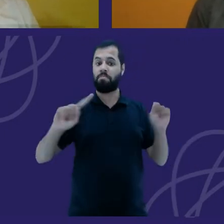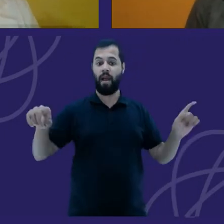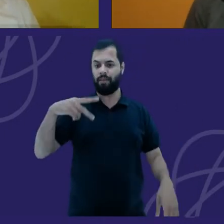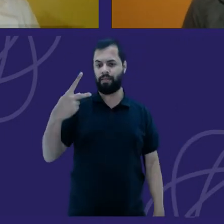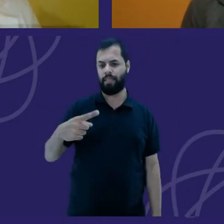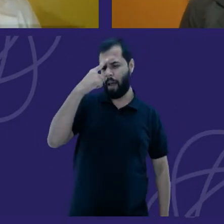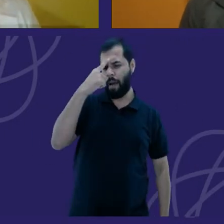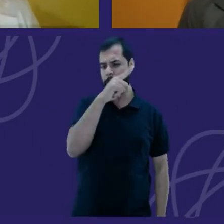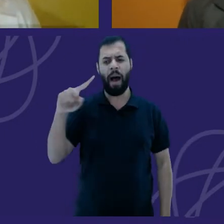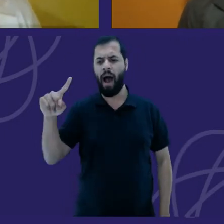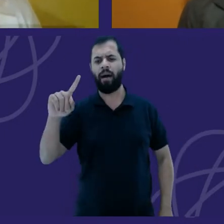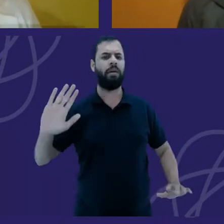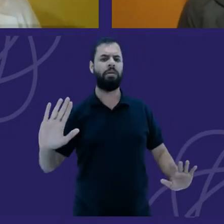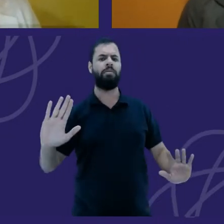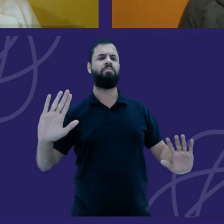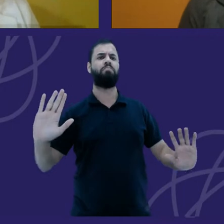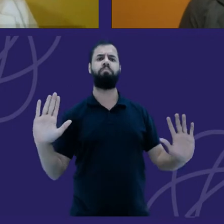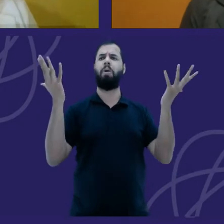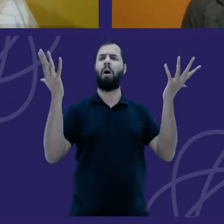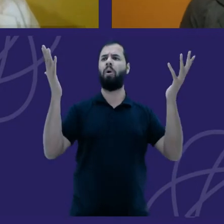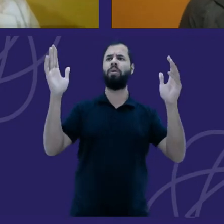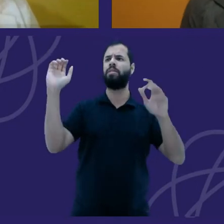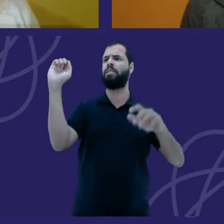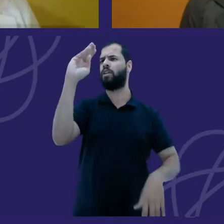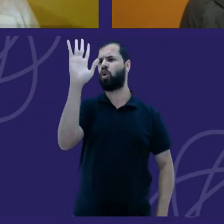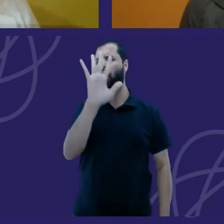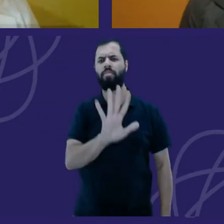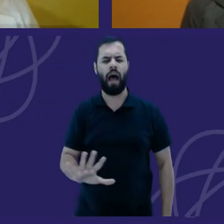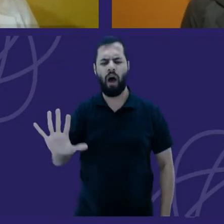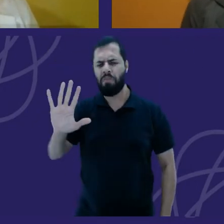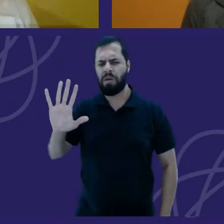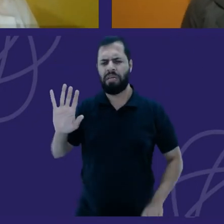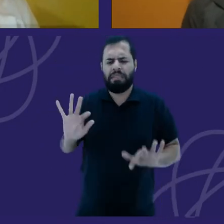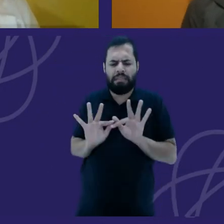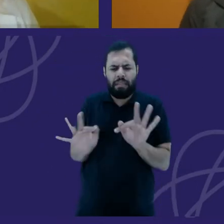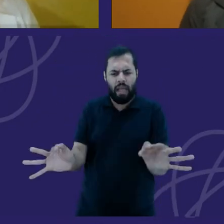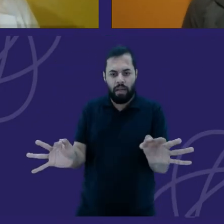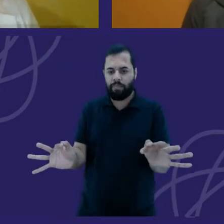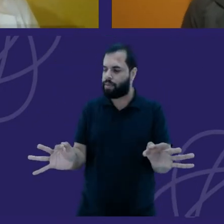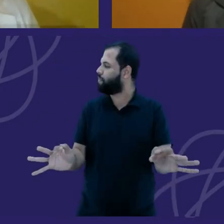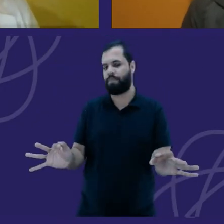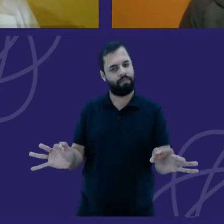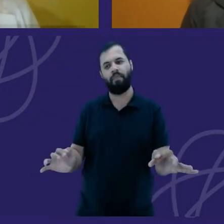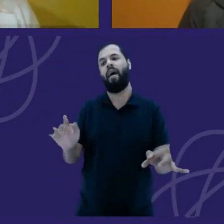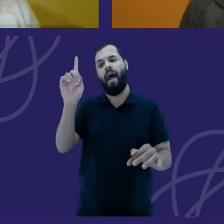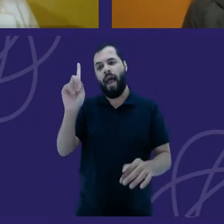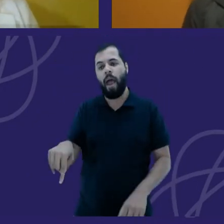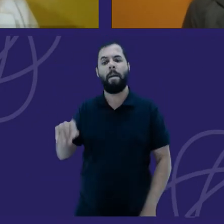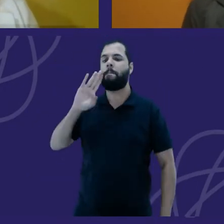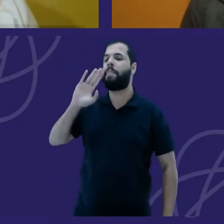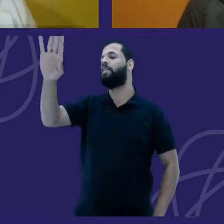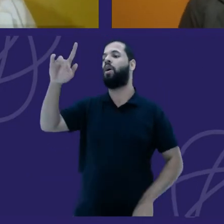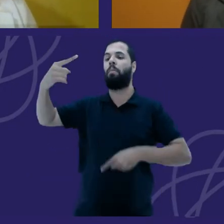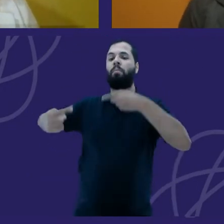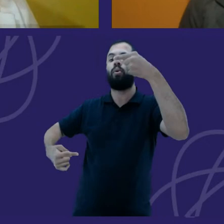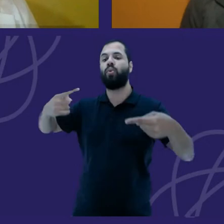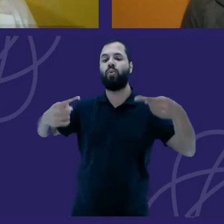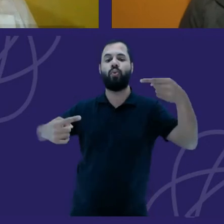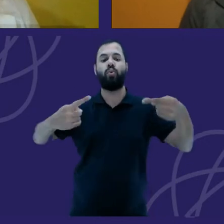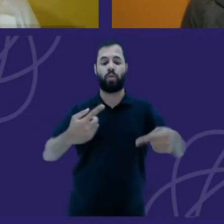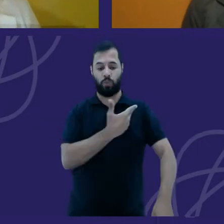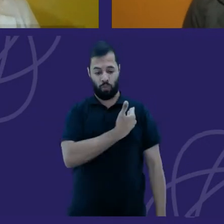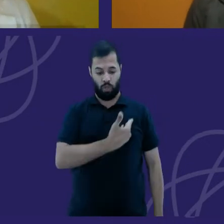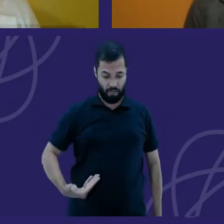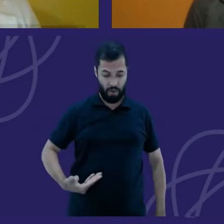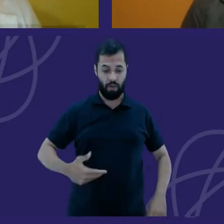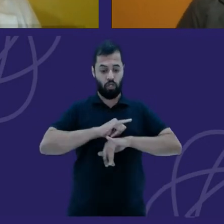um simples evento. É uma das principais políticas de divulgação científica do país,